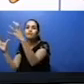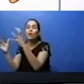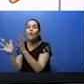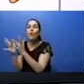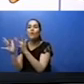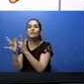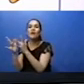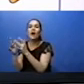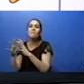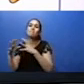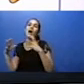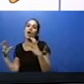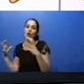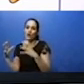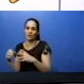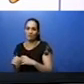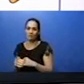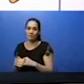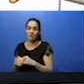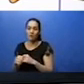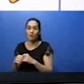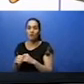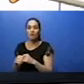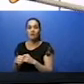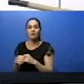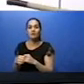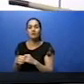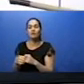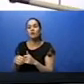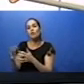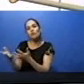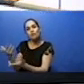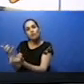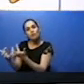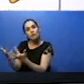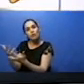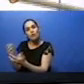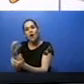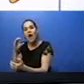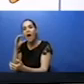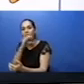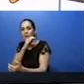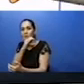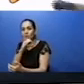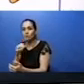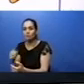elas, que aumenta a superfície de contato com o fogo. Lembrando que